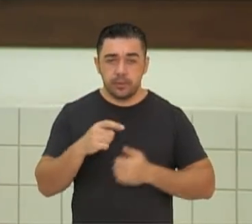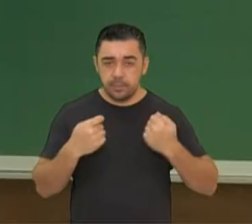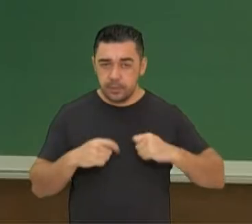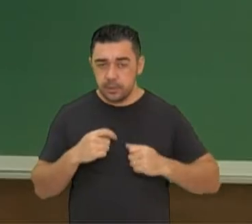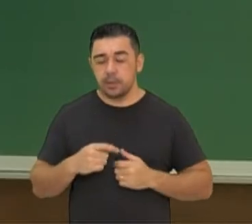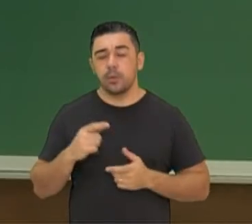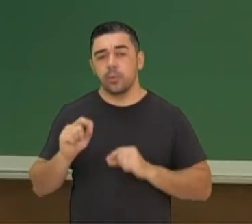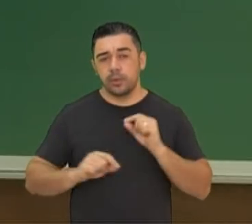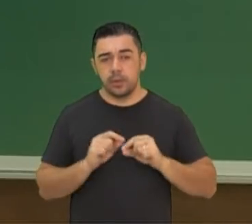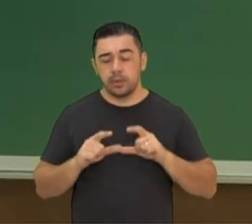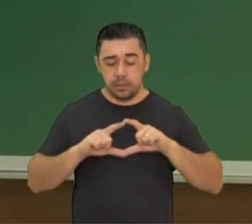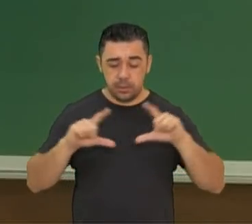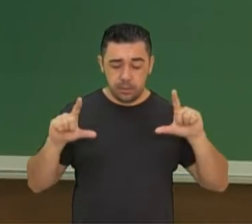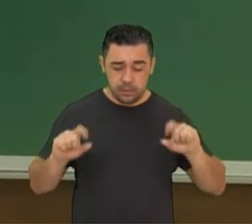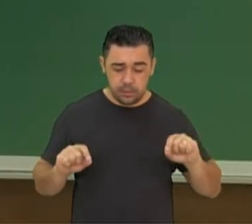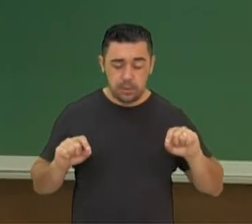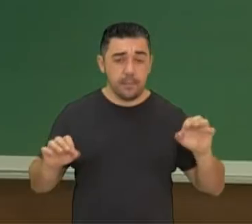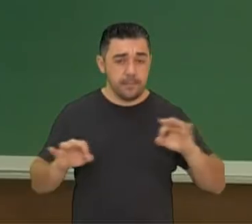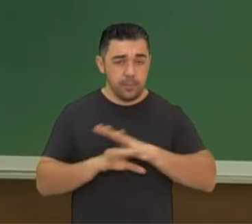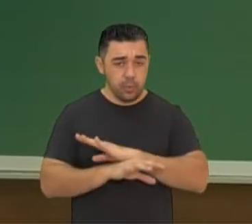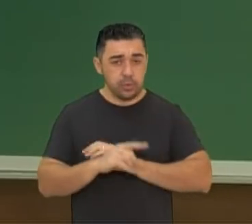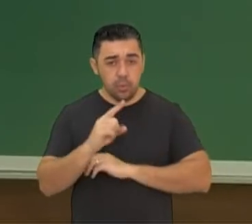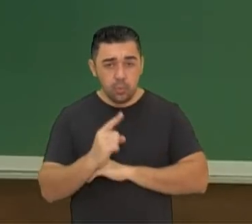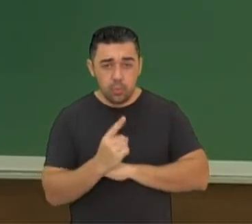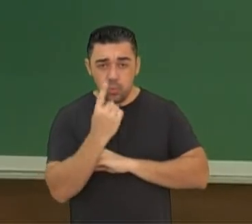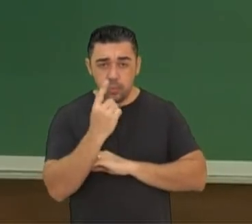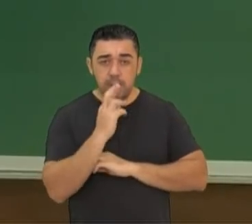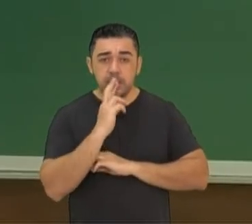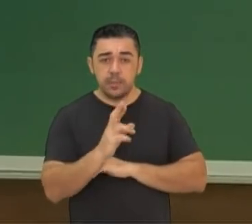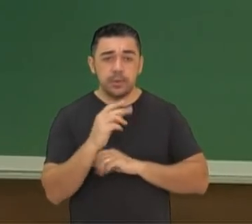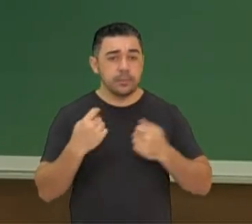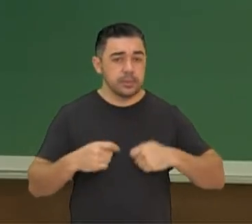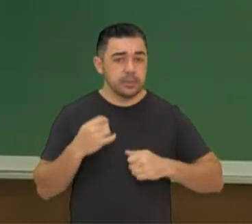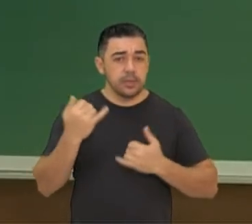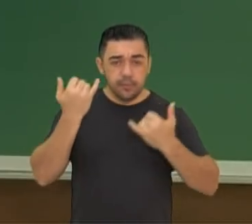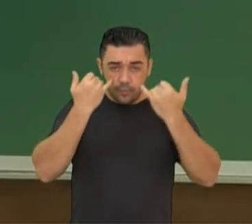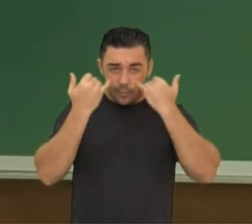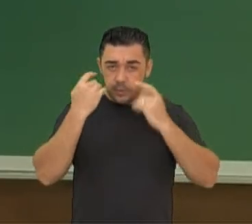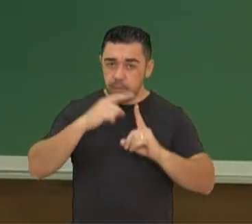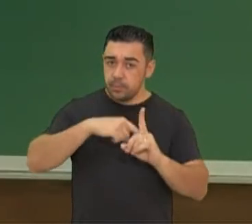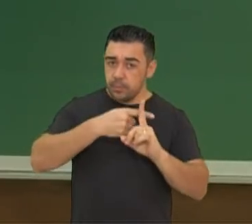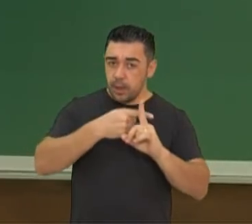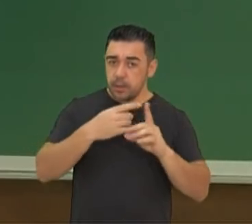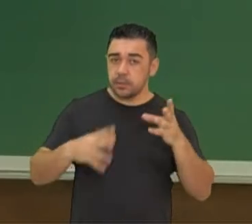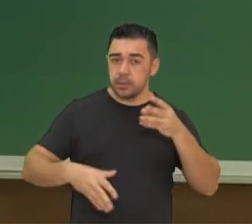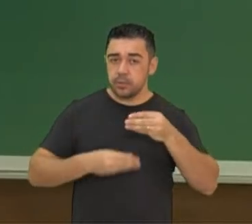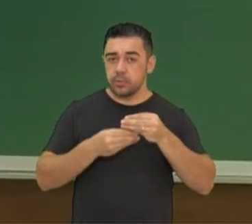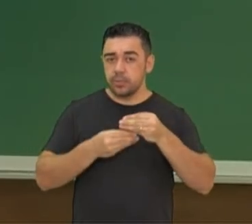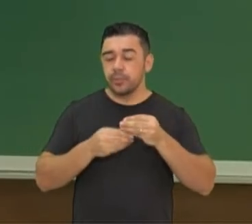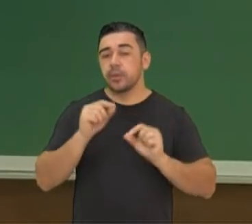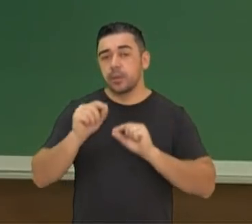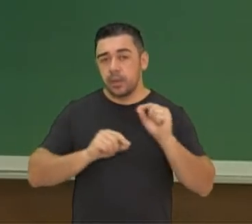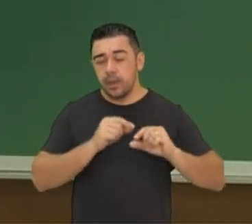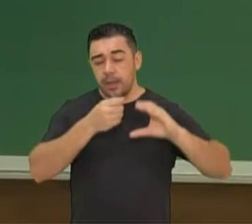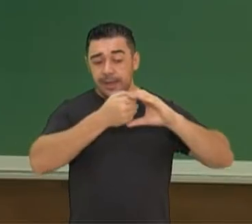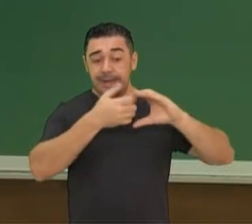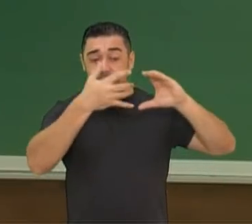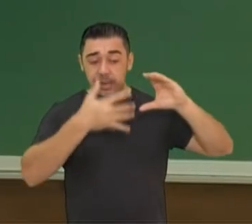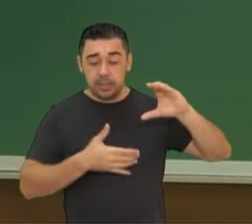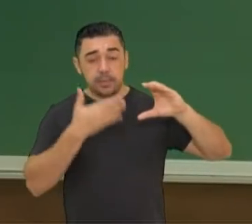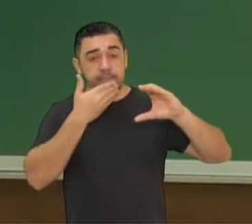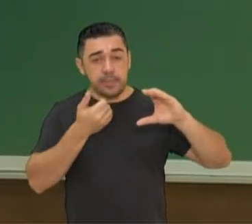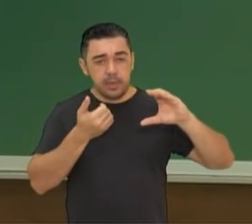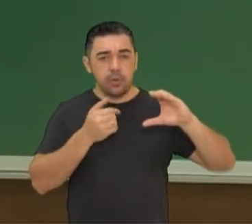precisa, para você ter uma solução fechada, uma única solução, você precisa de uma informação adicional que caracteriza essas incógnitas